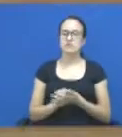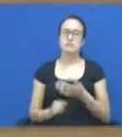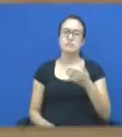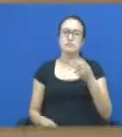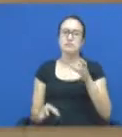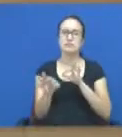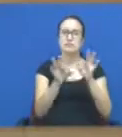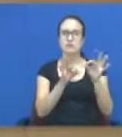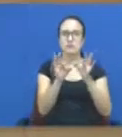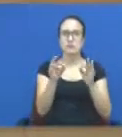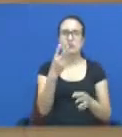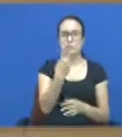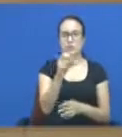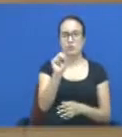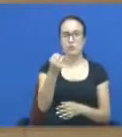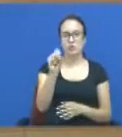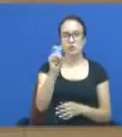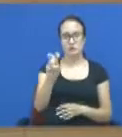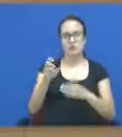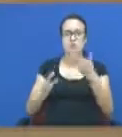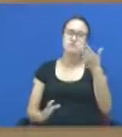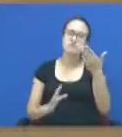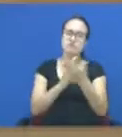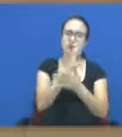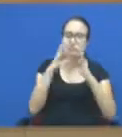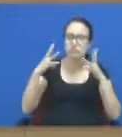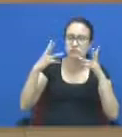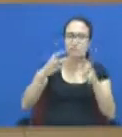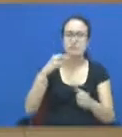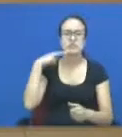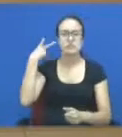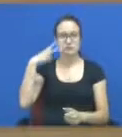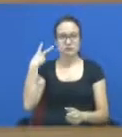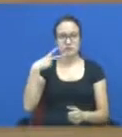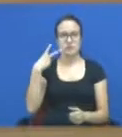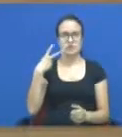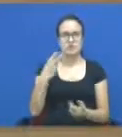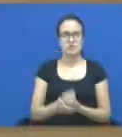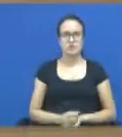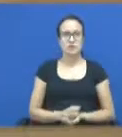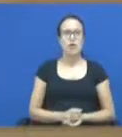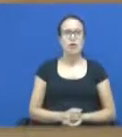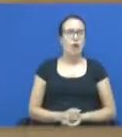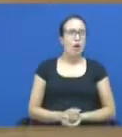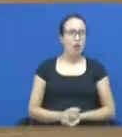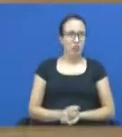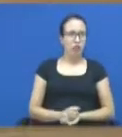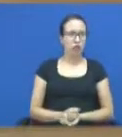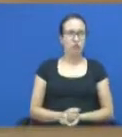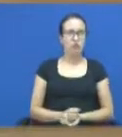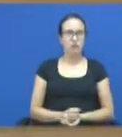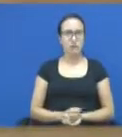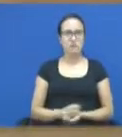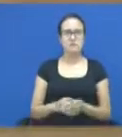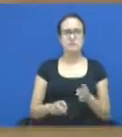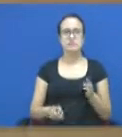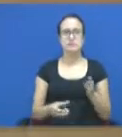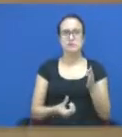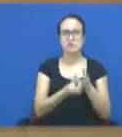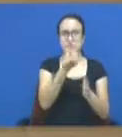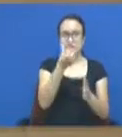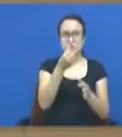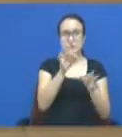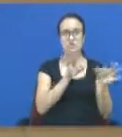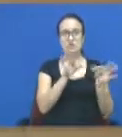projeto 285 foi aprovado por todos os senhores vereadores e vereadoras. Obrigado a todos. O item 6º da pauta, projeto de